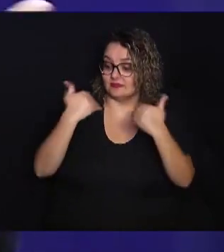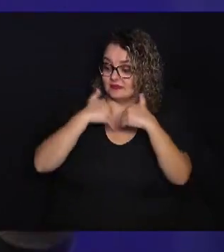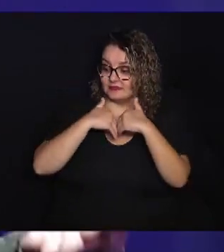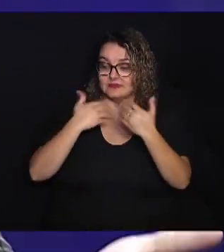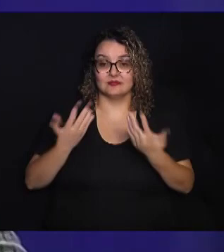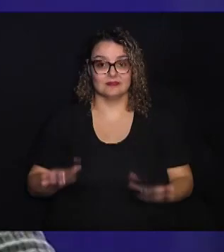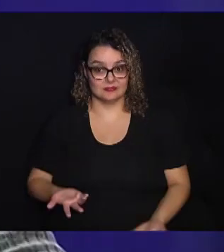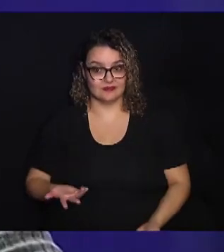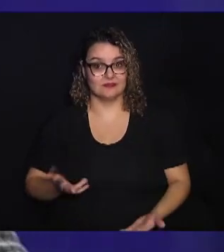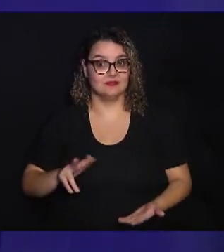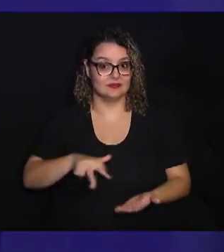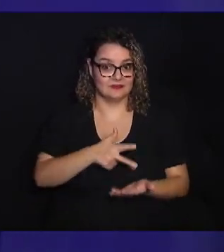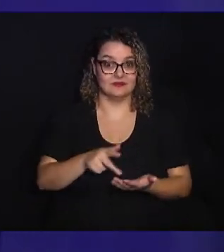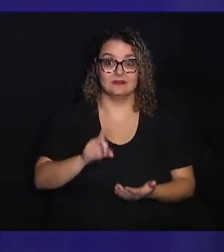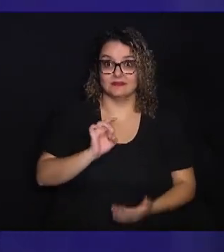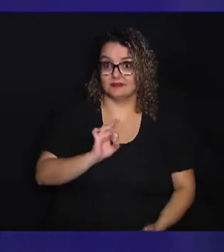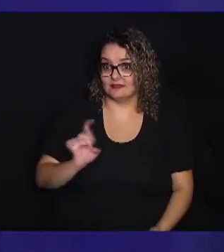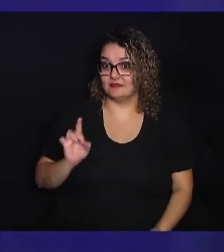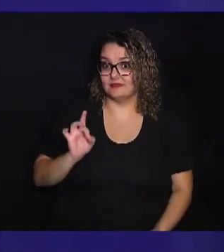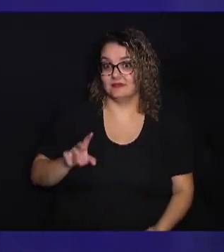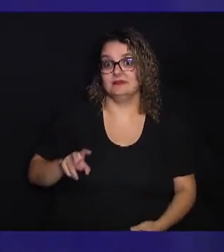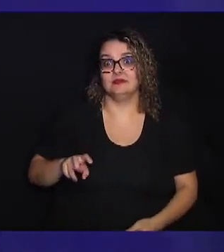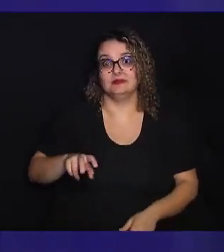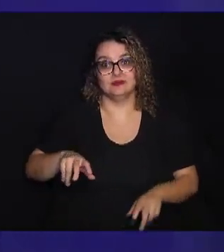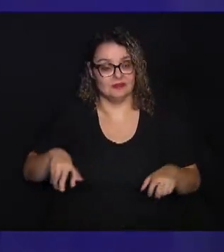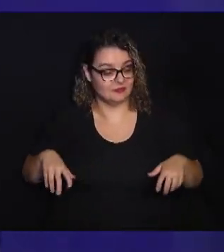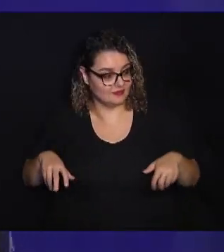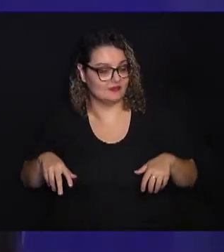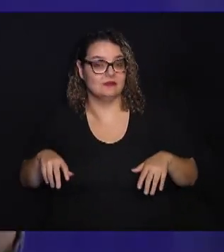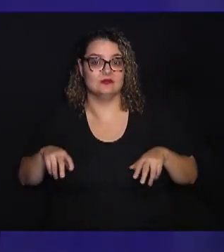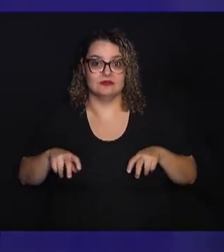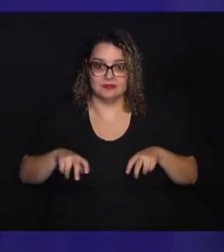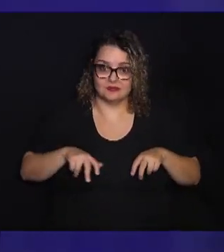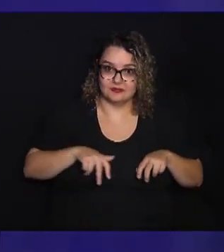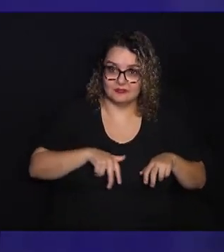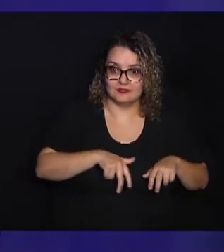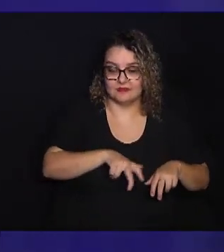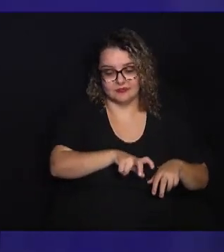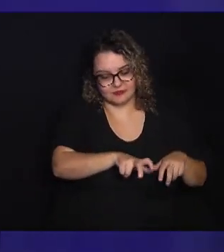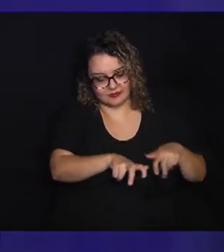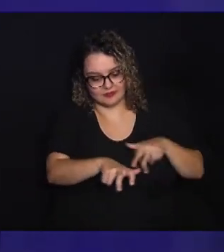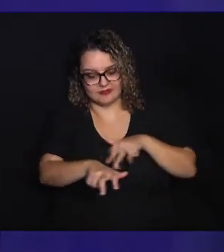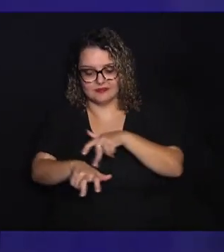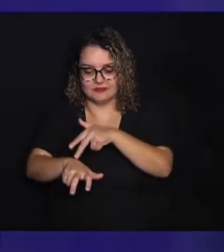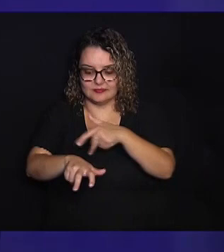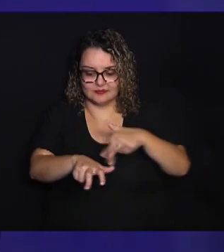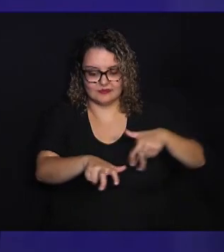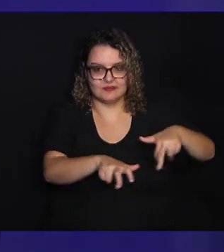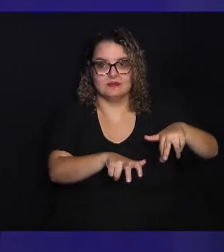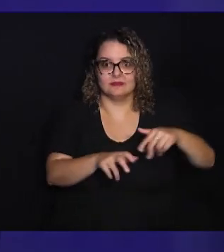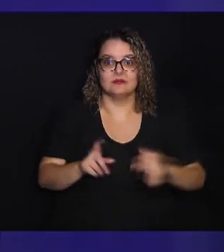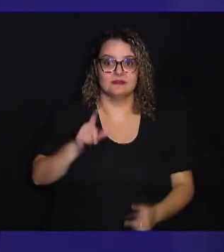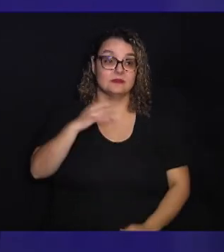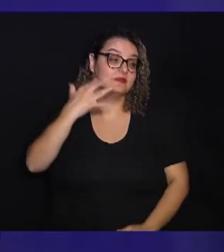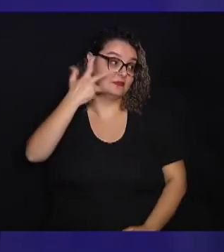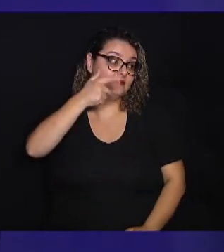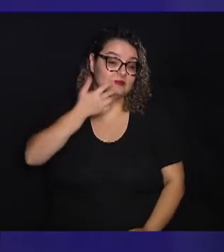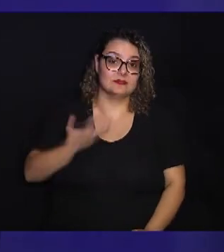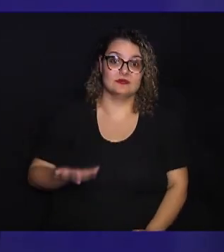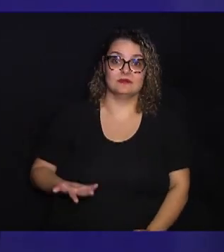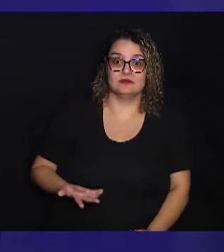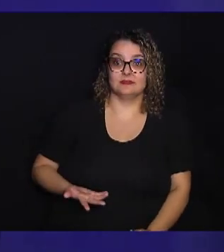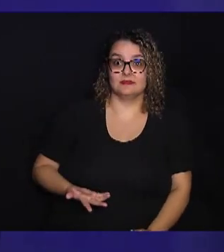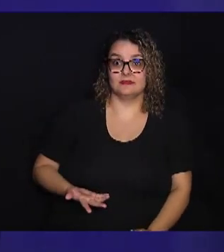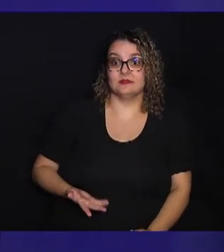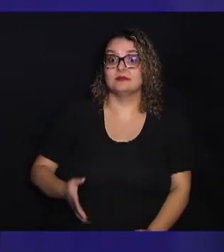que empurra a cadeira de rodas, como aquela que leva, né, mas, enfim, muito muito bonito. Eu